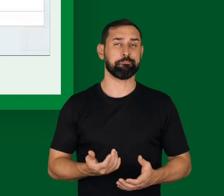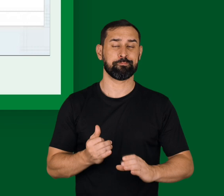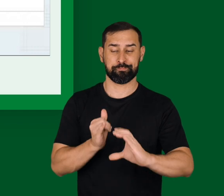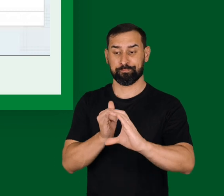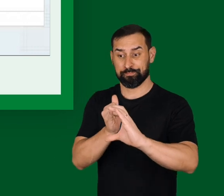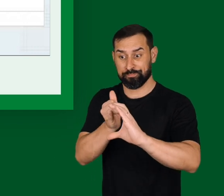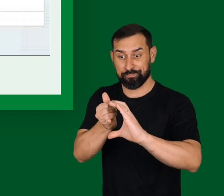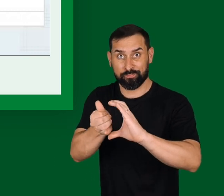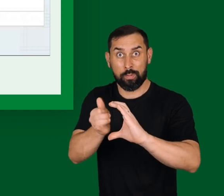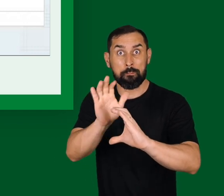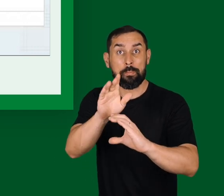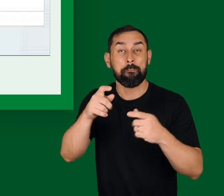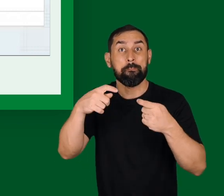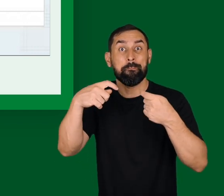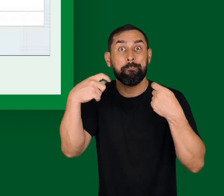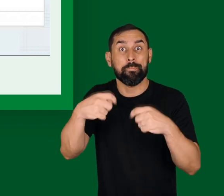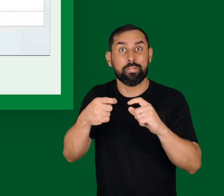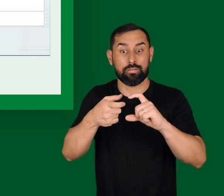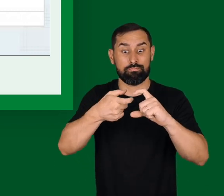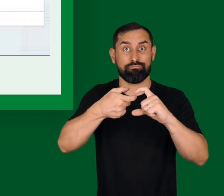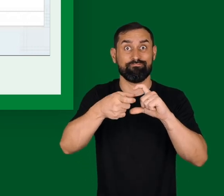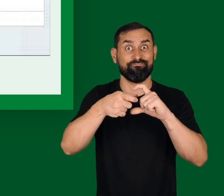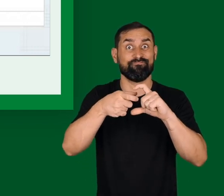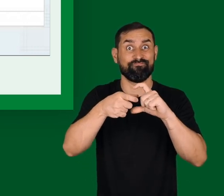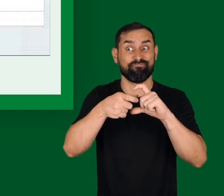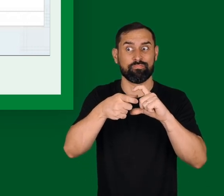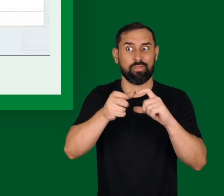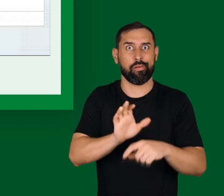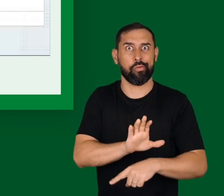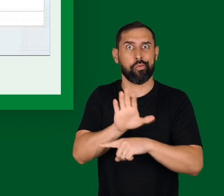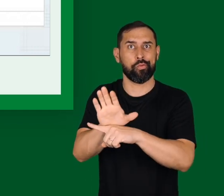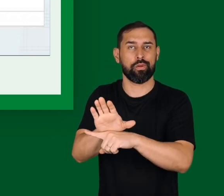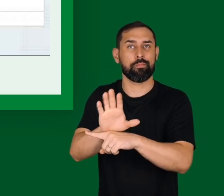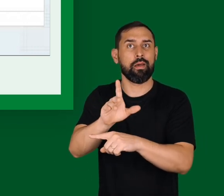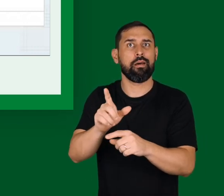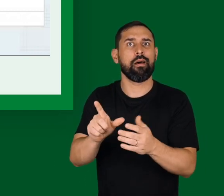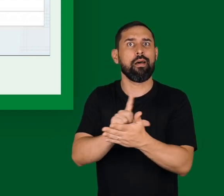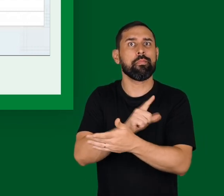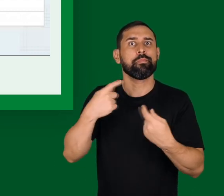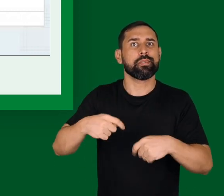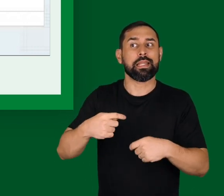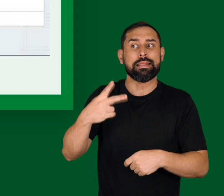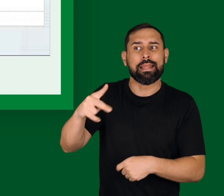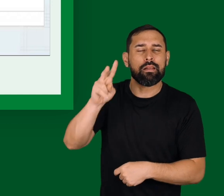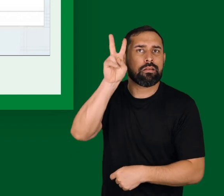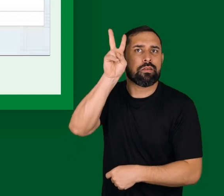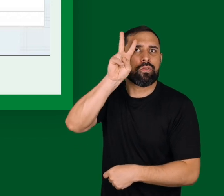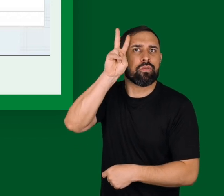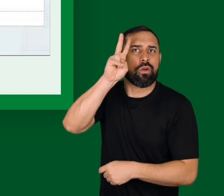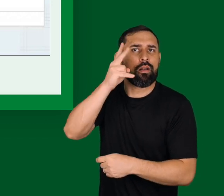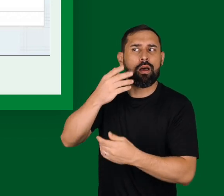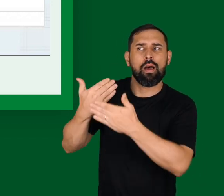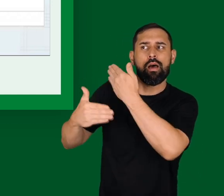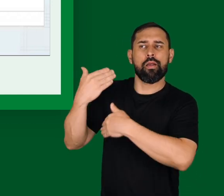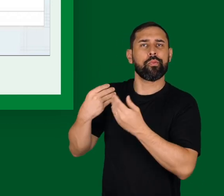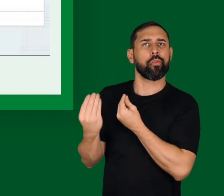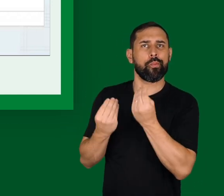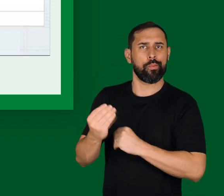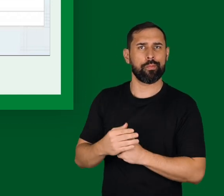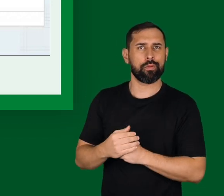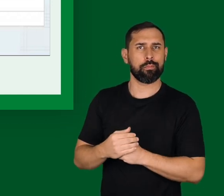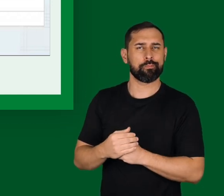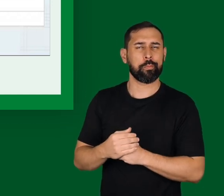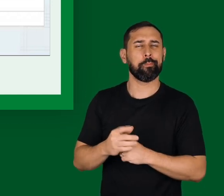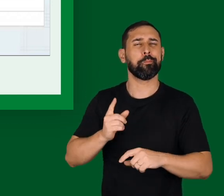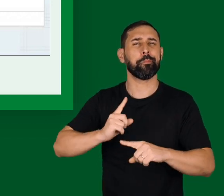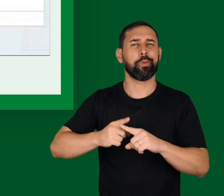a gente precisa medicar para uma sequência rápida de intubação, a gente precisa ter conhecimento da história daquela criança, porque